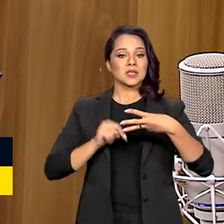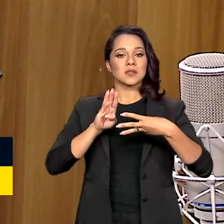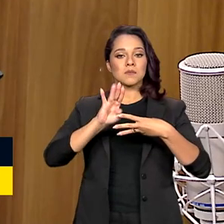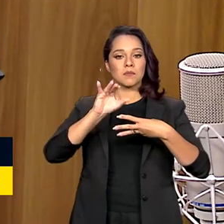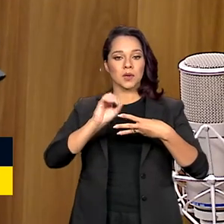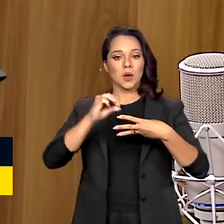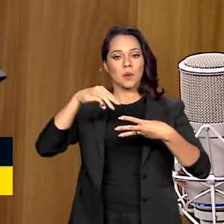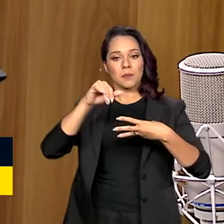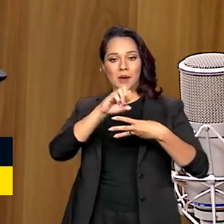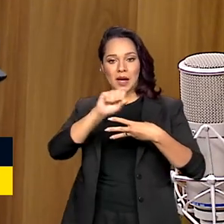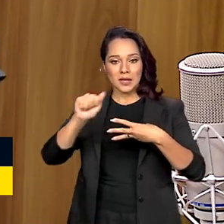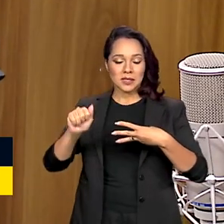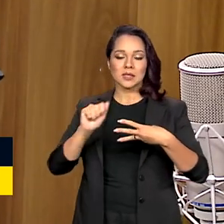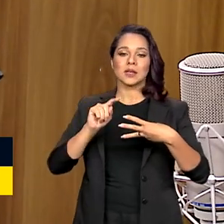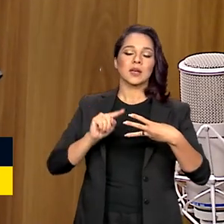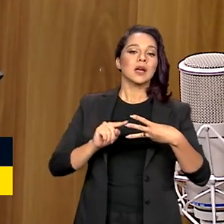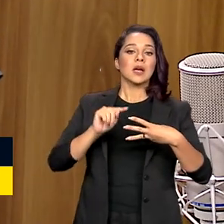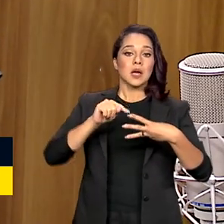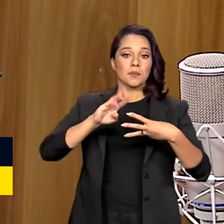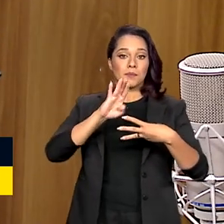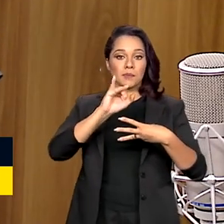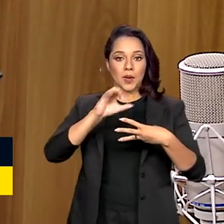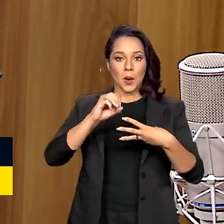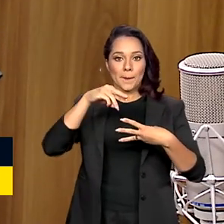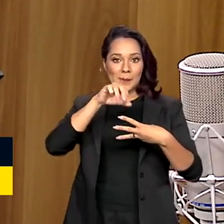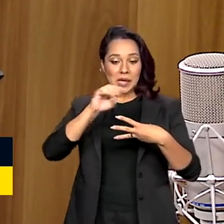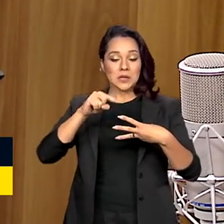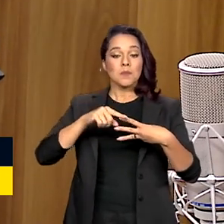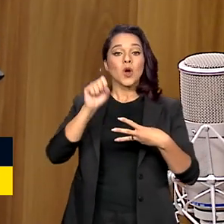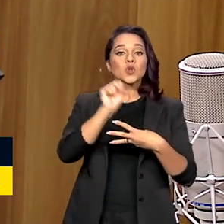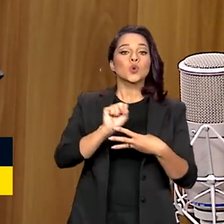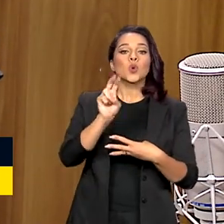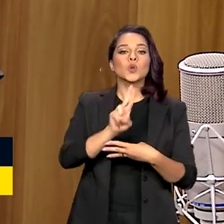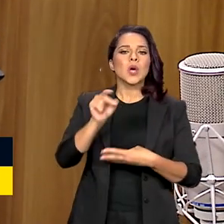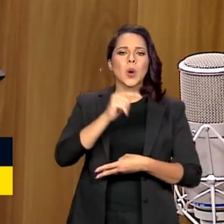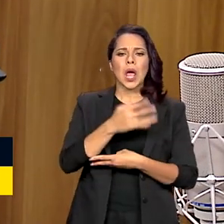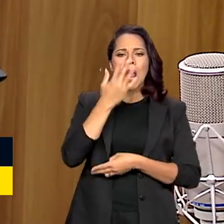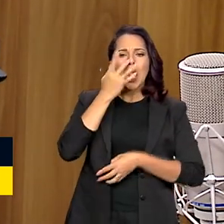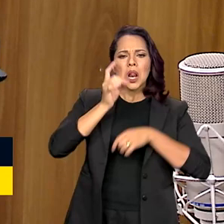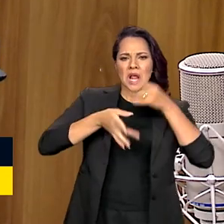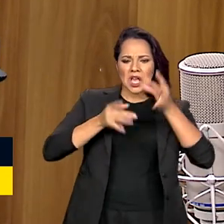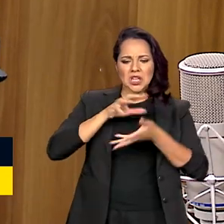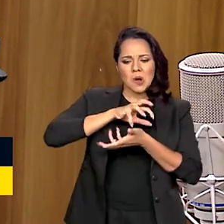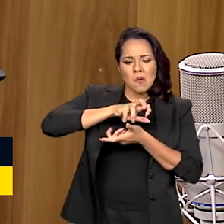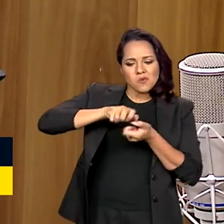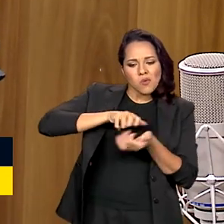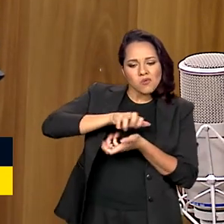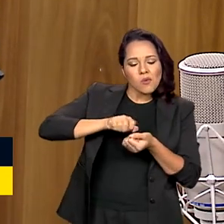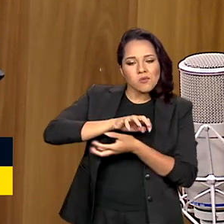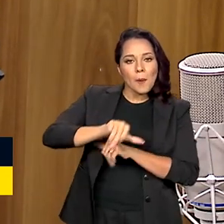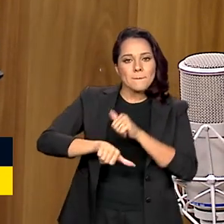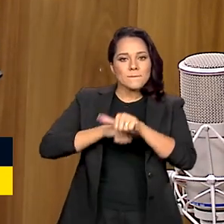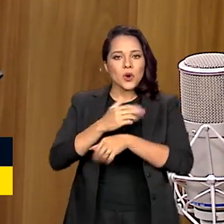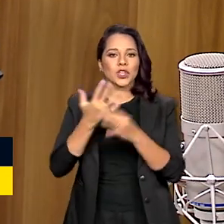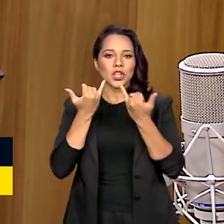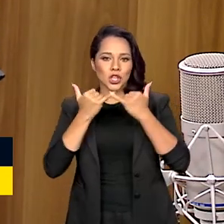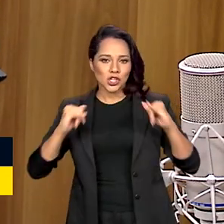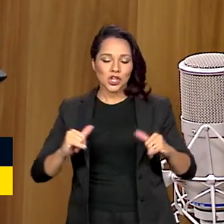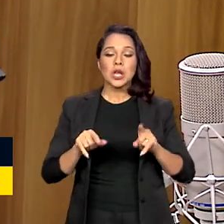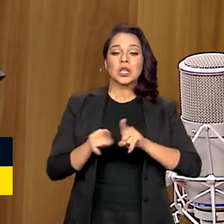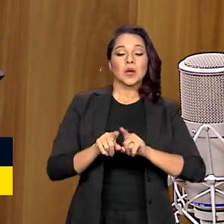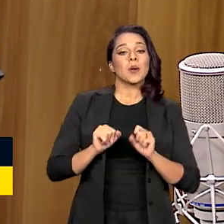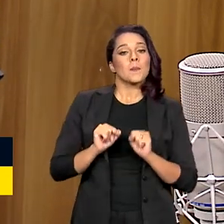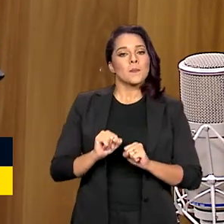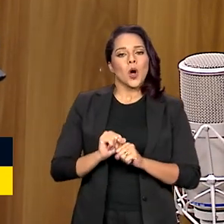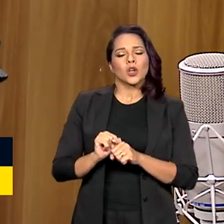Biomassa é uma fonte importante, que você pode usar os resíduos para transformar isso em energia, ao mesmo tempo que você pode